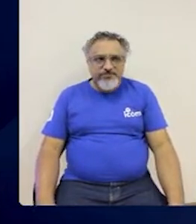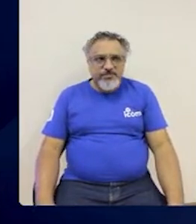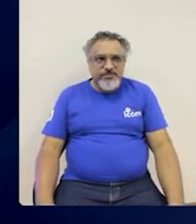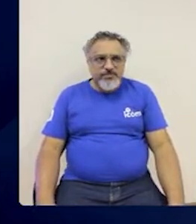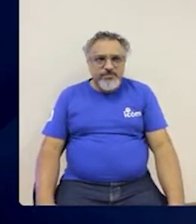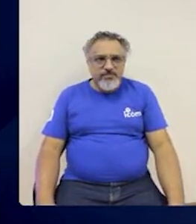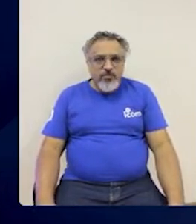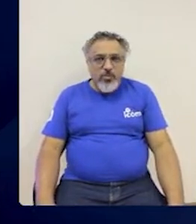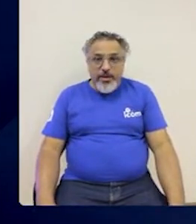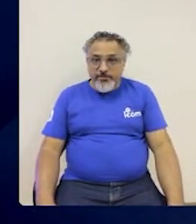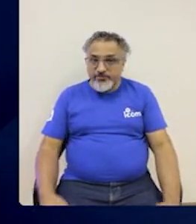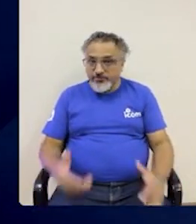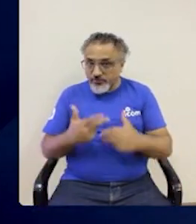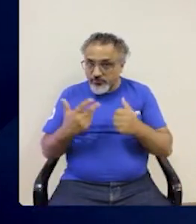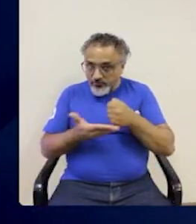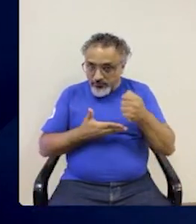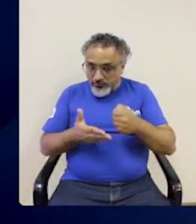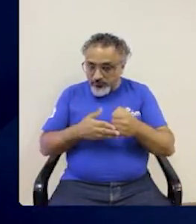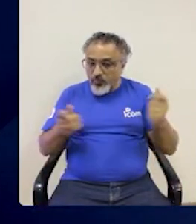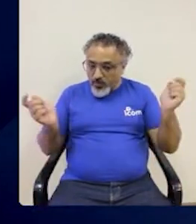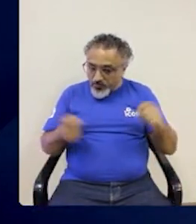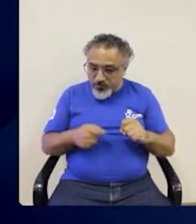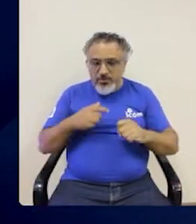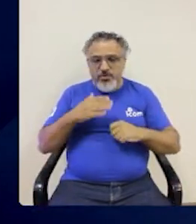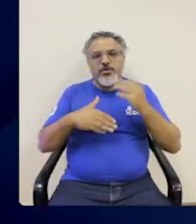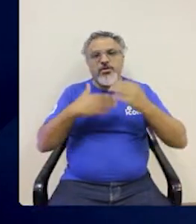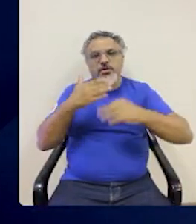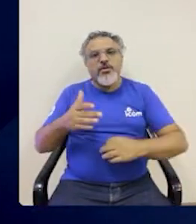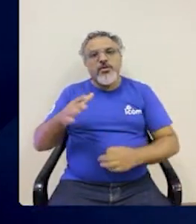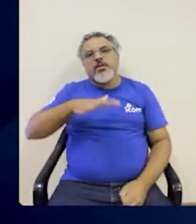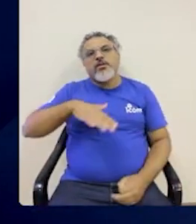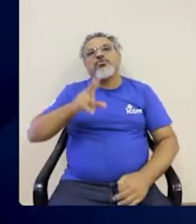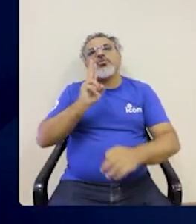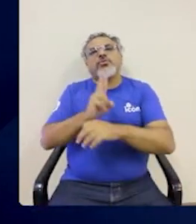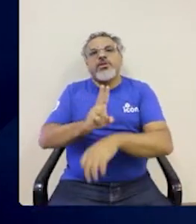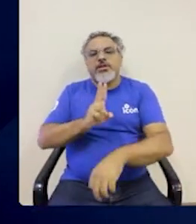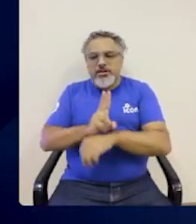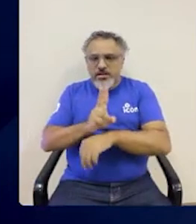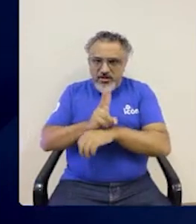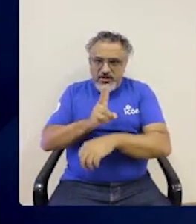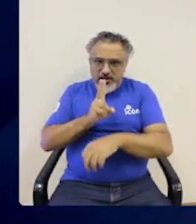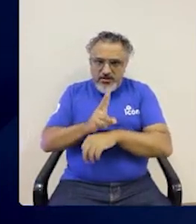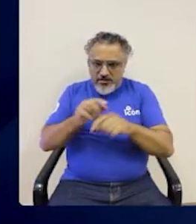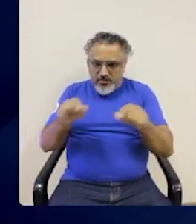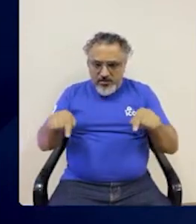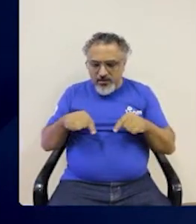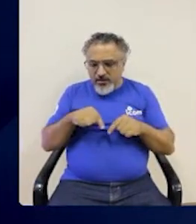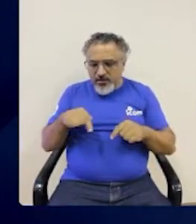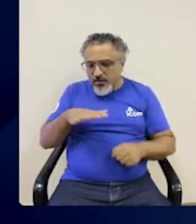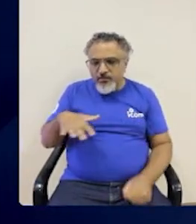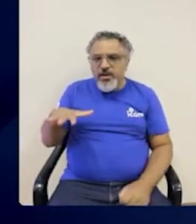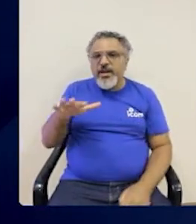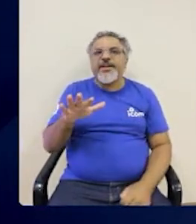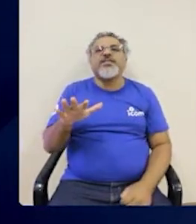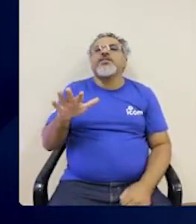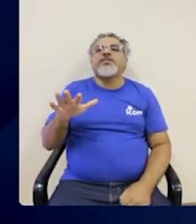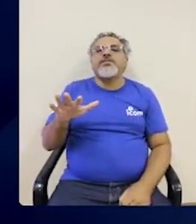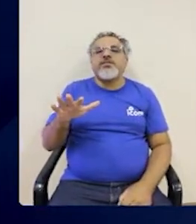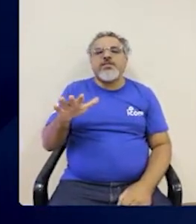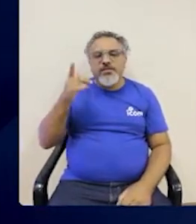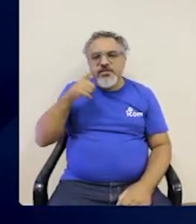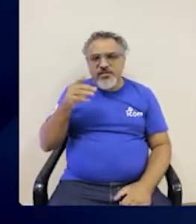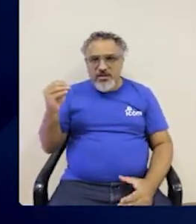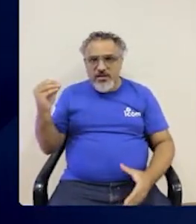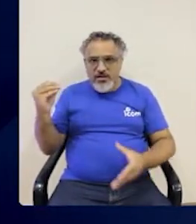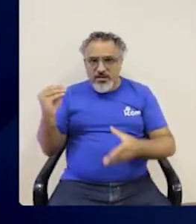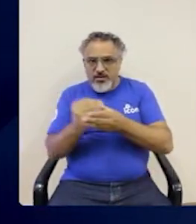Com base nisso, né, há a possibilidade dessa construção de linhas de cuidado e protocolos clínicos para aquele ambiente que se está